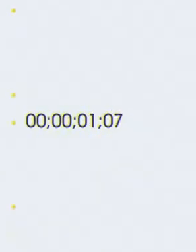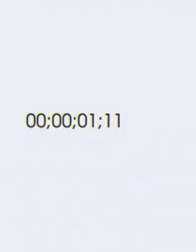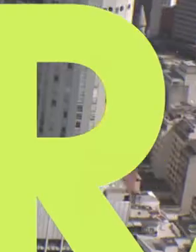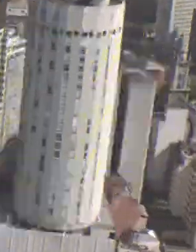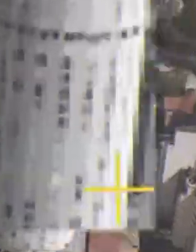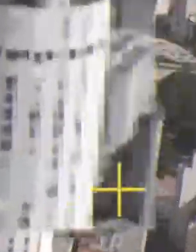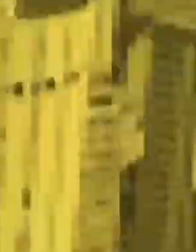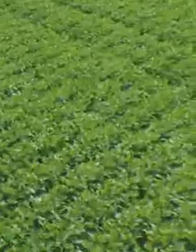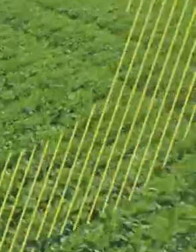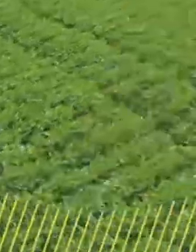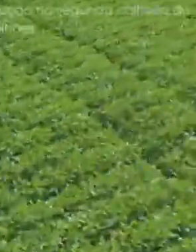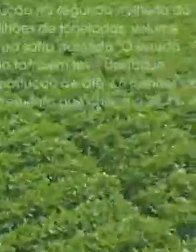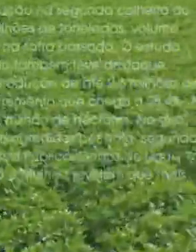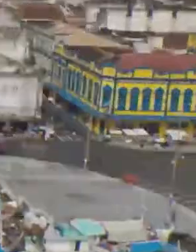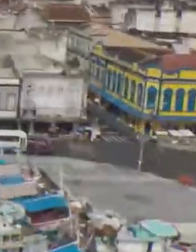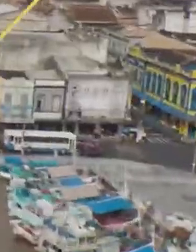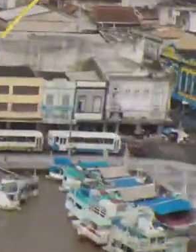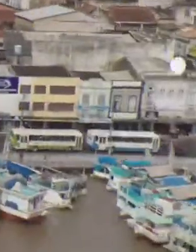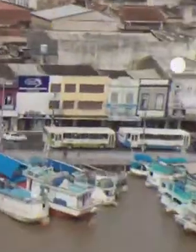Música